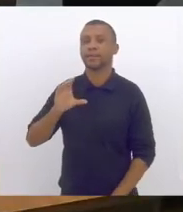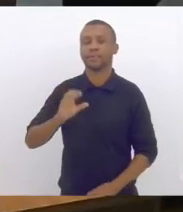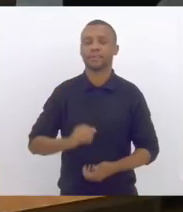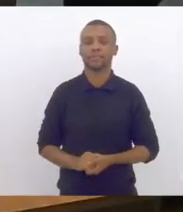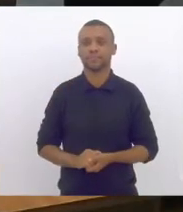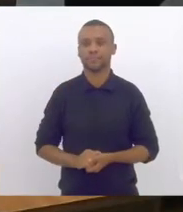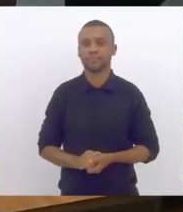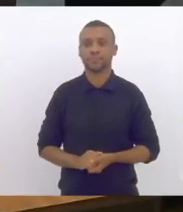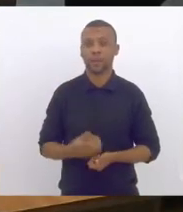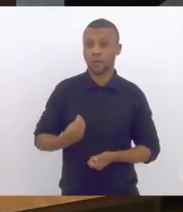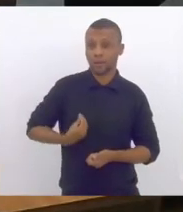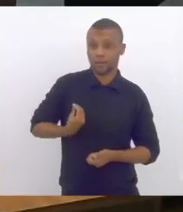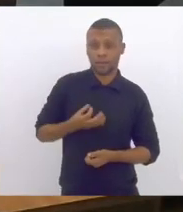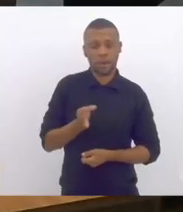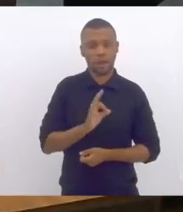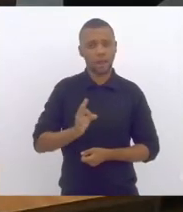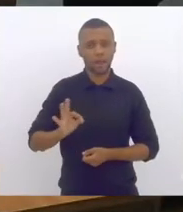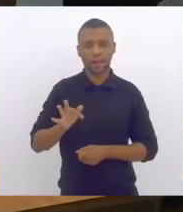Não está.